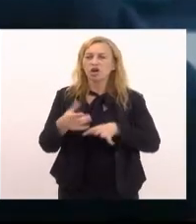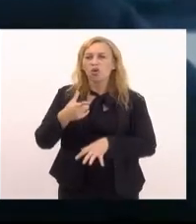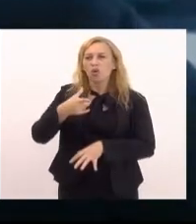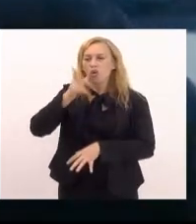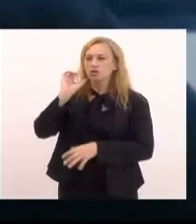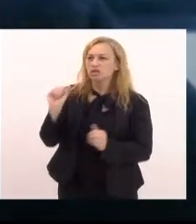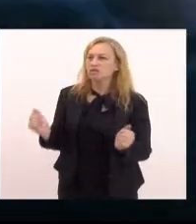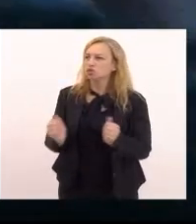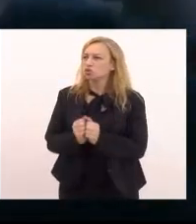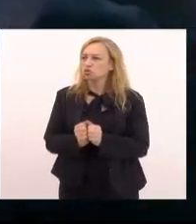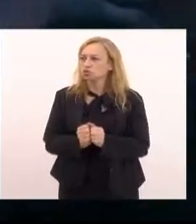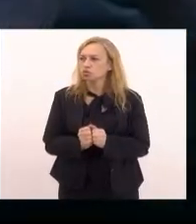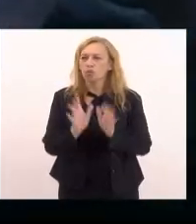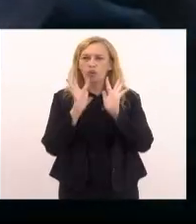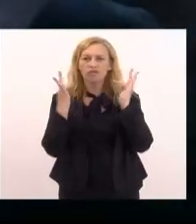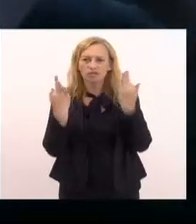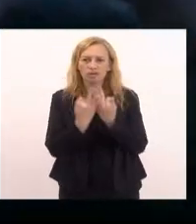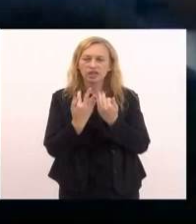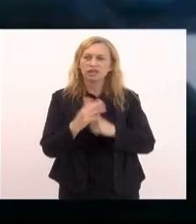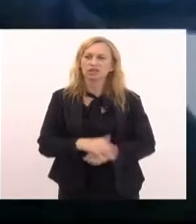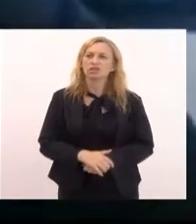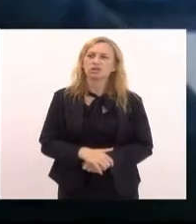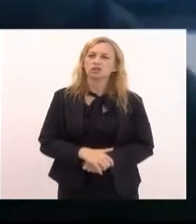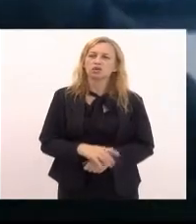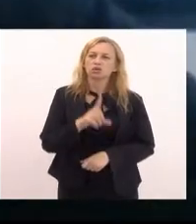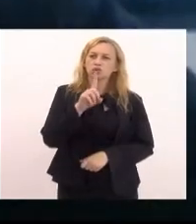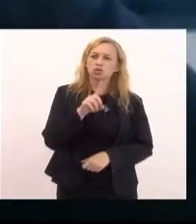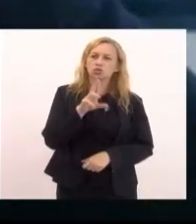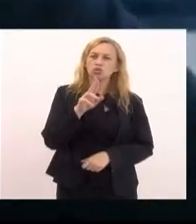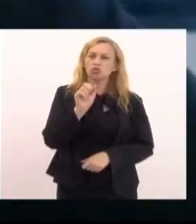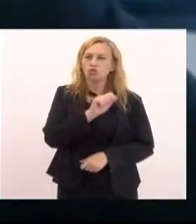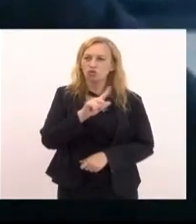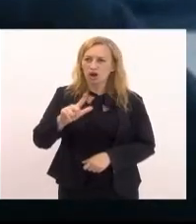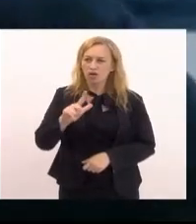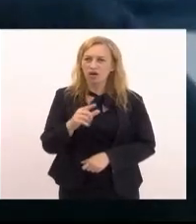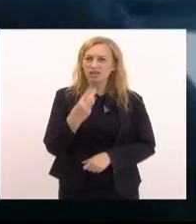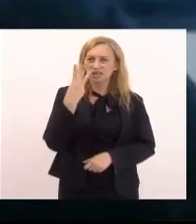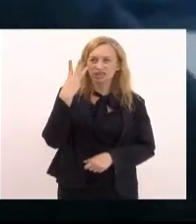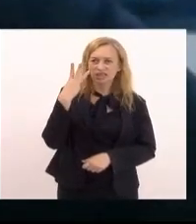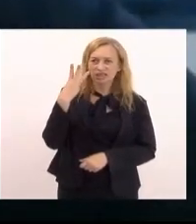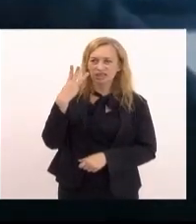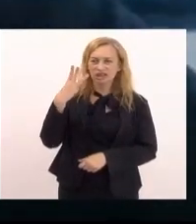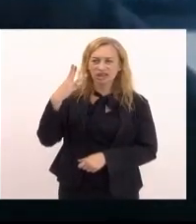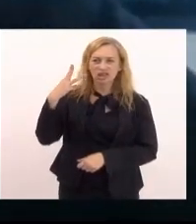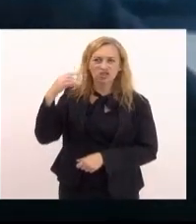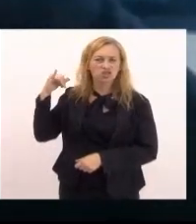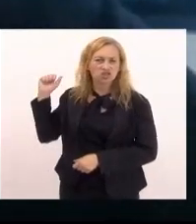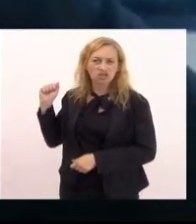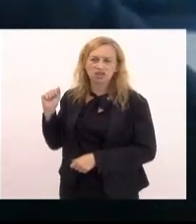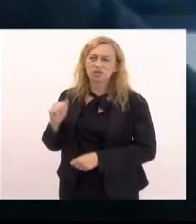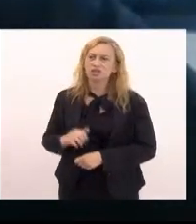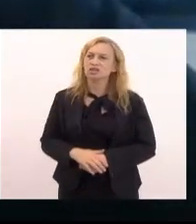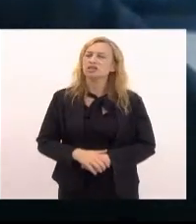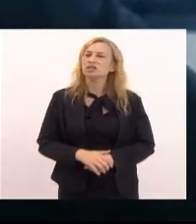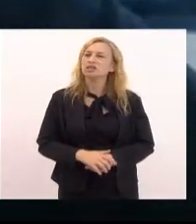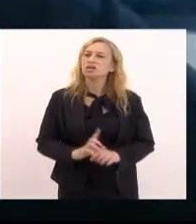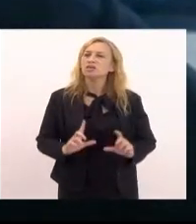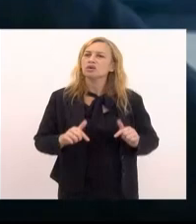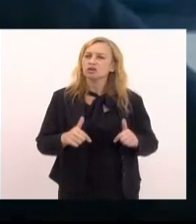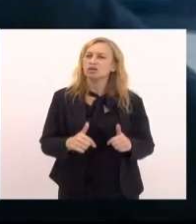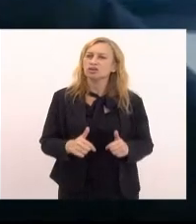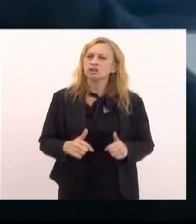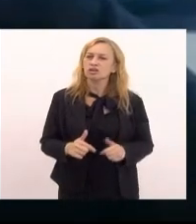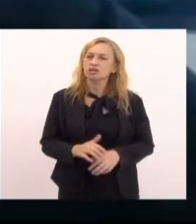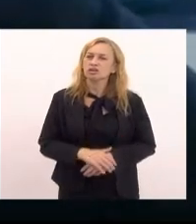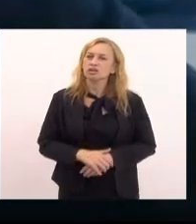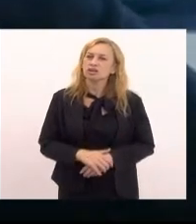juntos com a família do Durval, há 3 dias, no ato, em relação ao